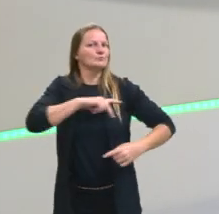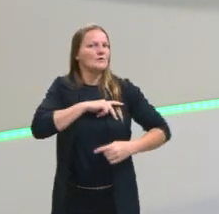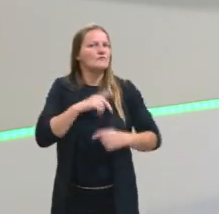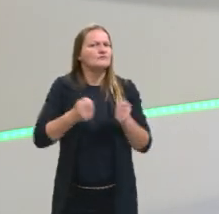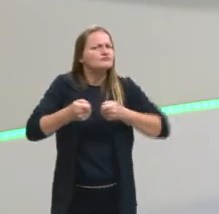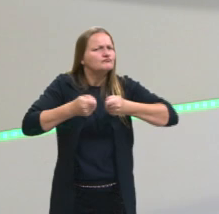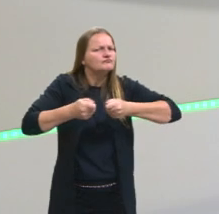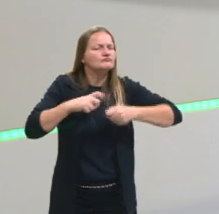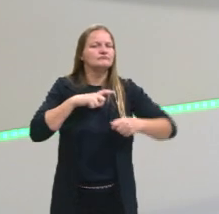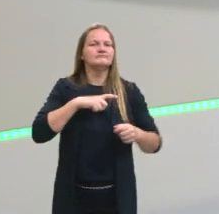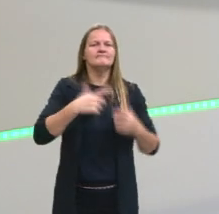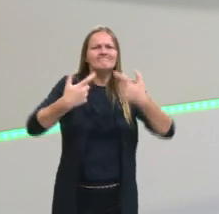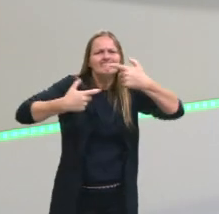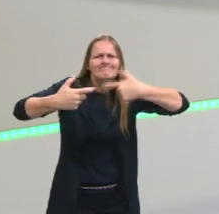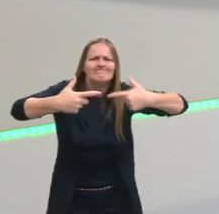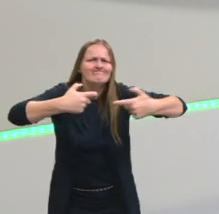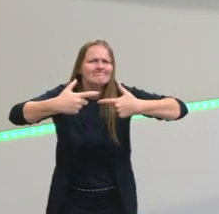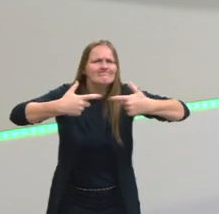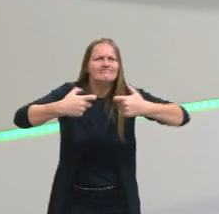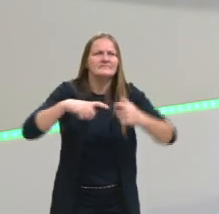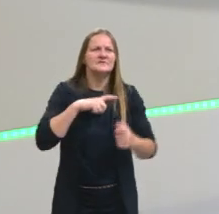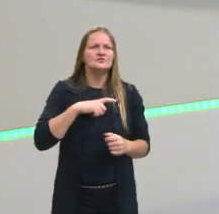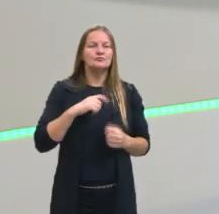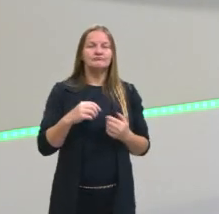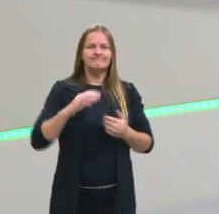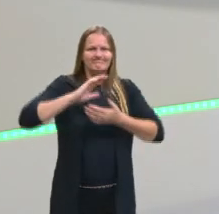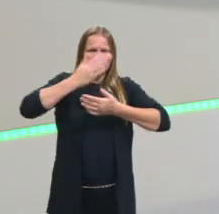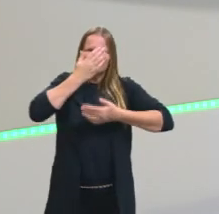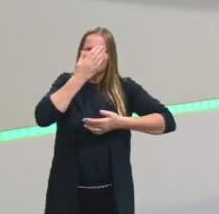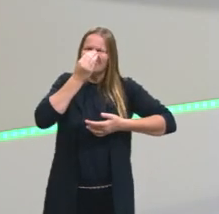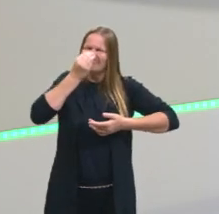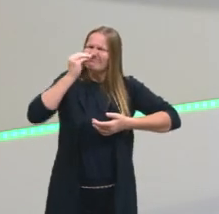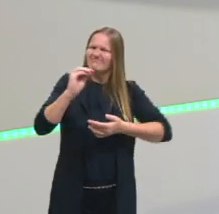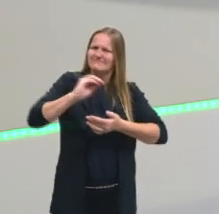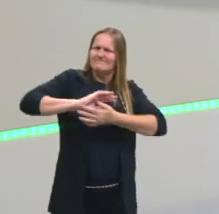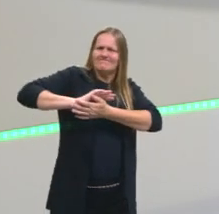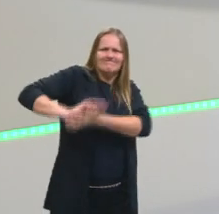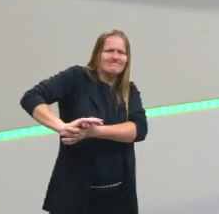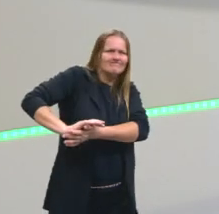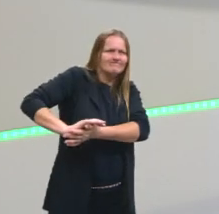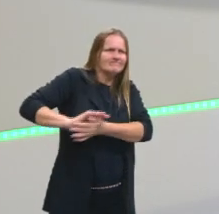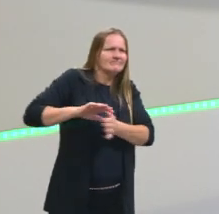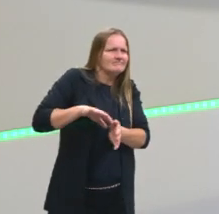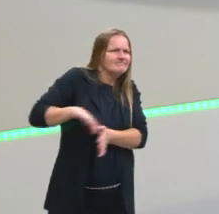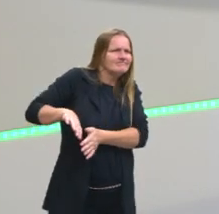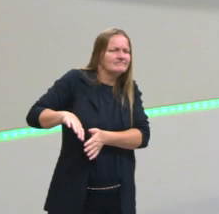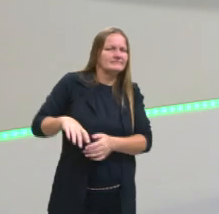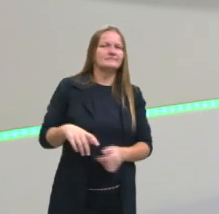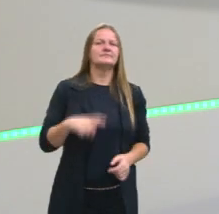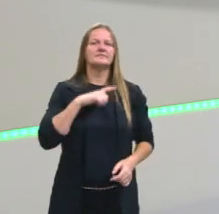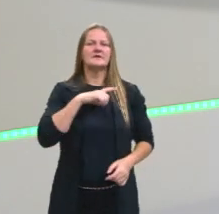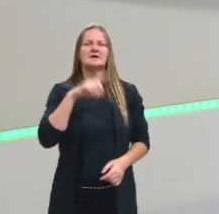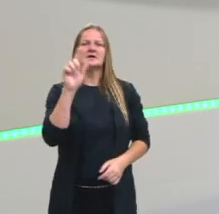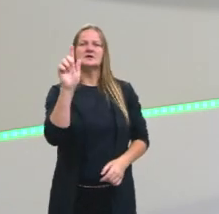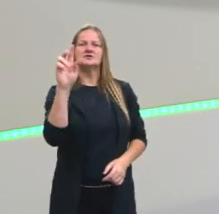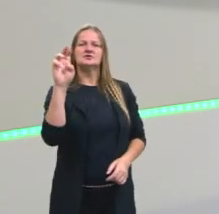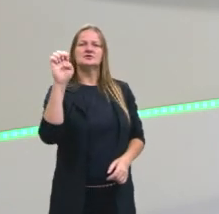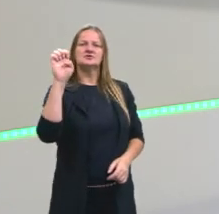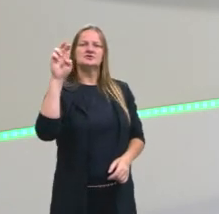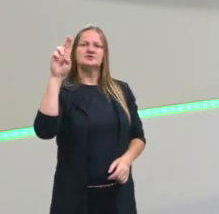dominavam aqueles guerreavam eles tinham um certo desprezo que vai ser o caso então dos povos germânicos